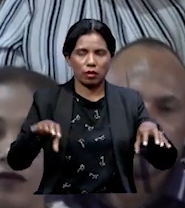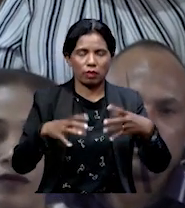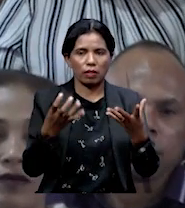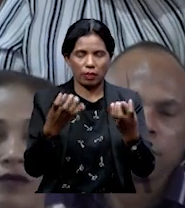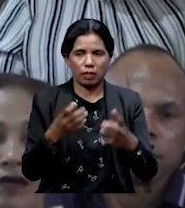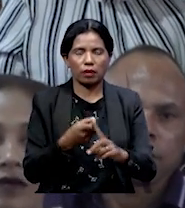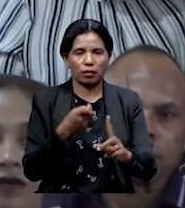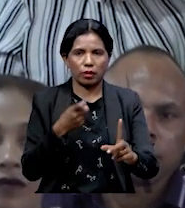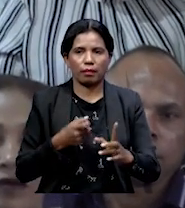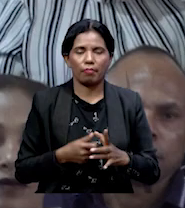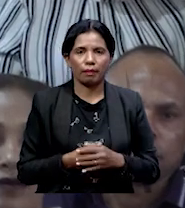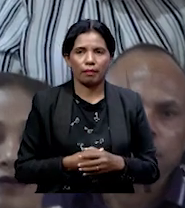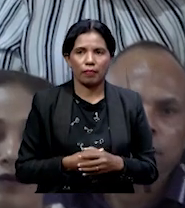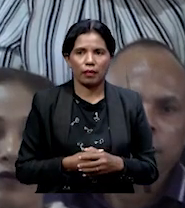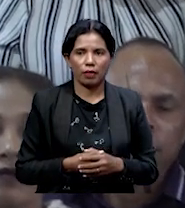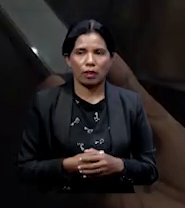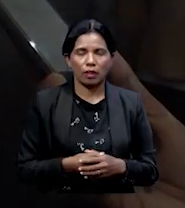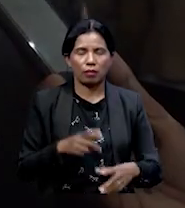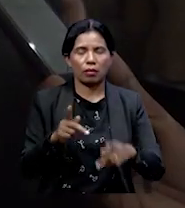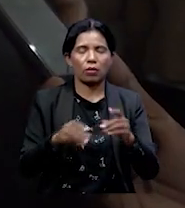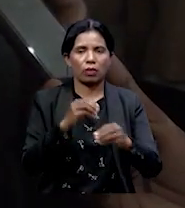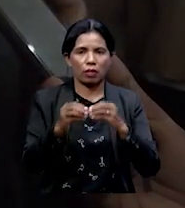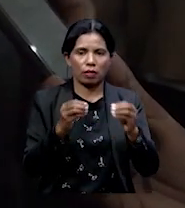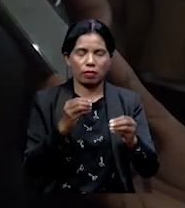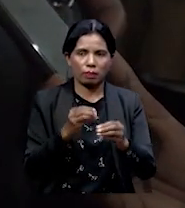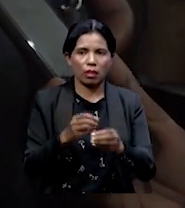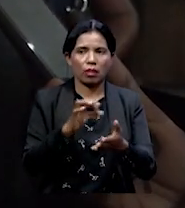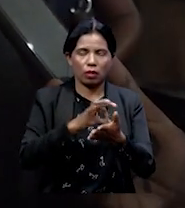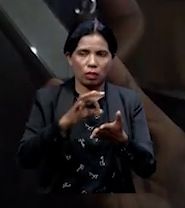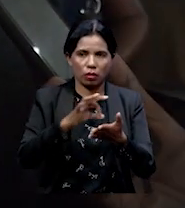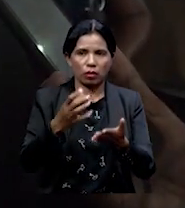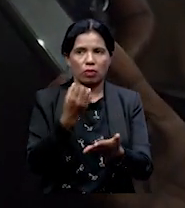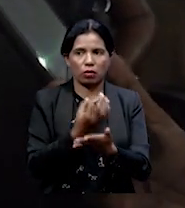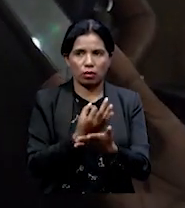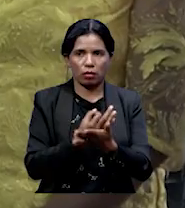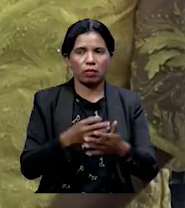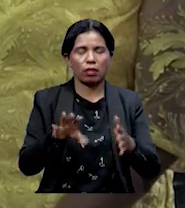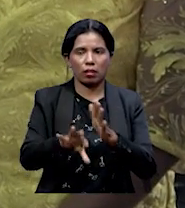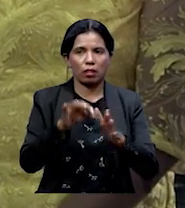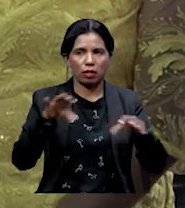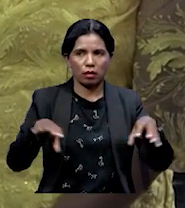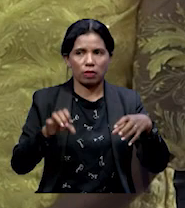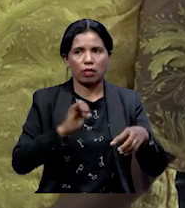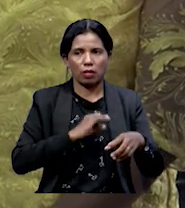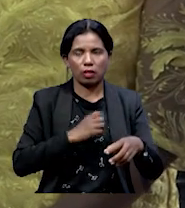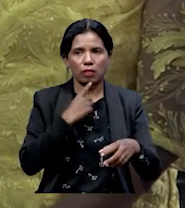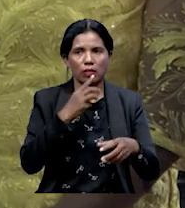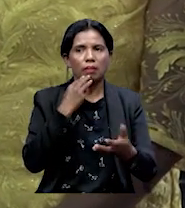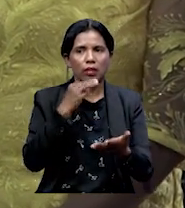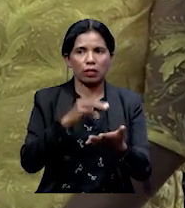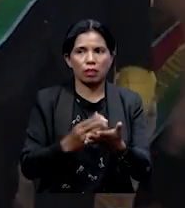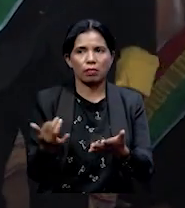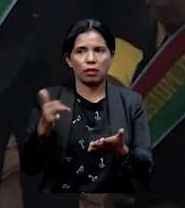que se contabilidade, né? Não vê, ma quase 60% não está no serviço. Ao sentar nele menos, mas se não é simples